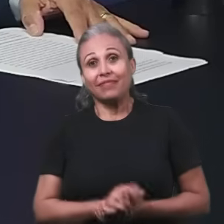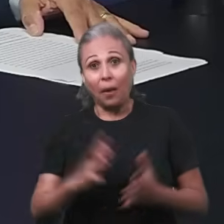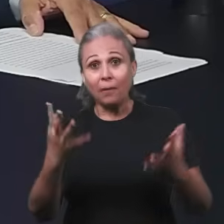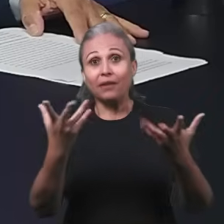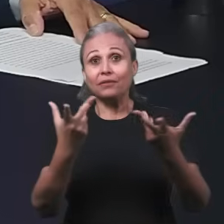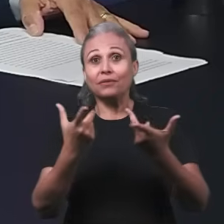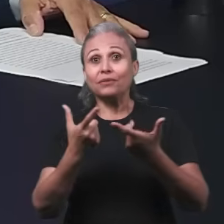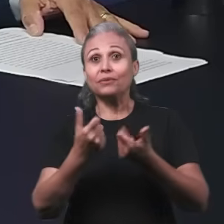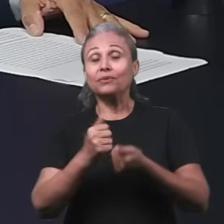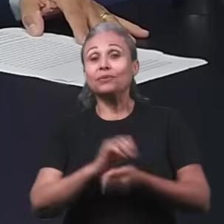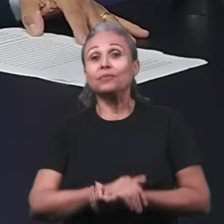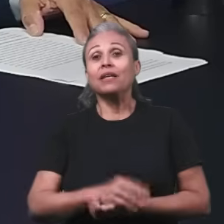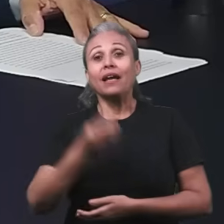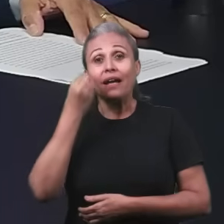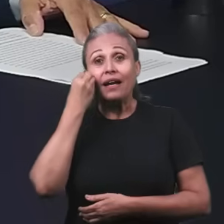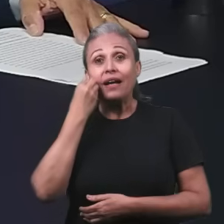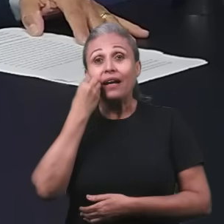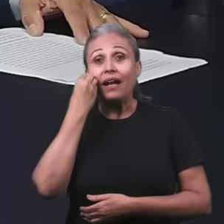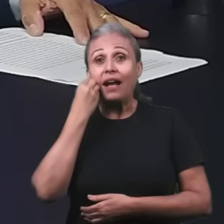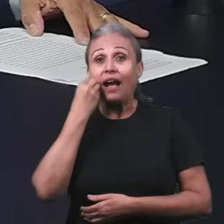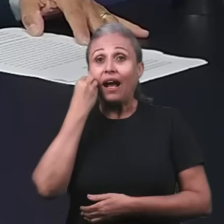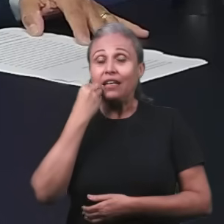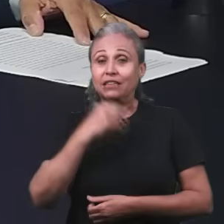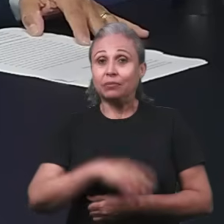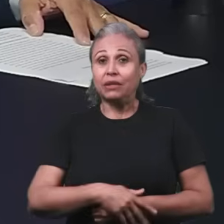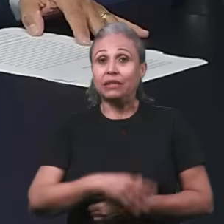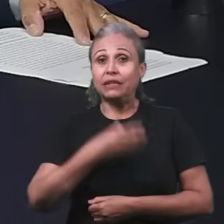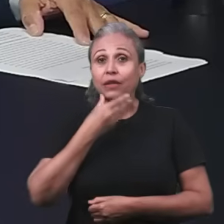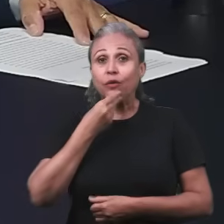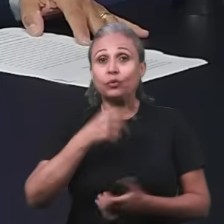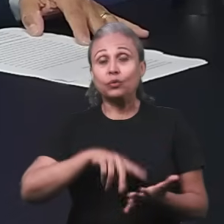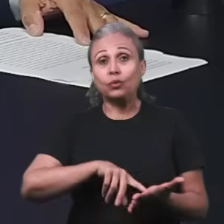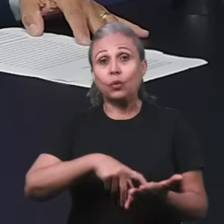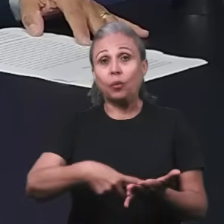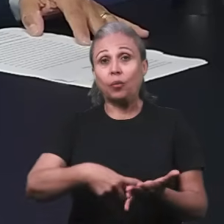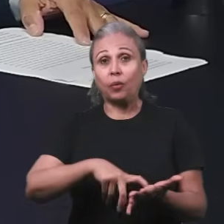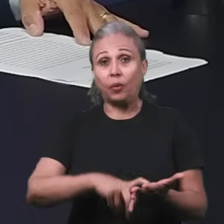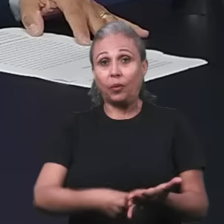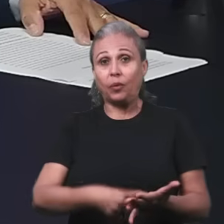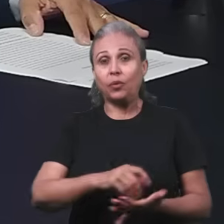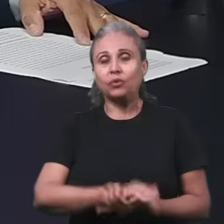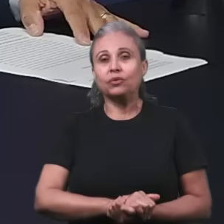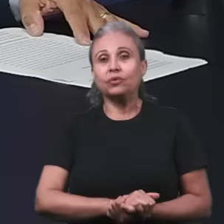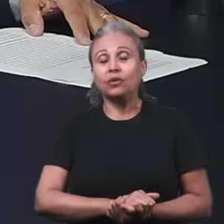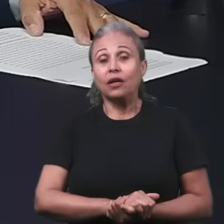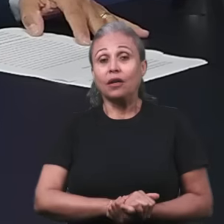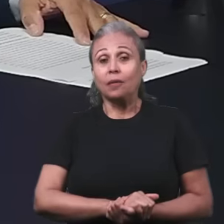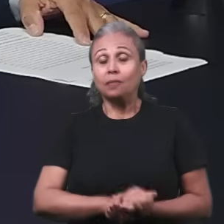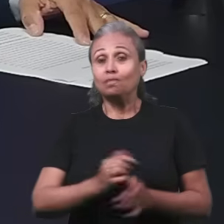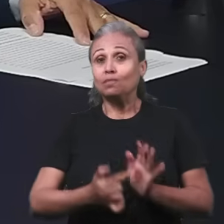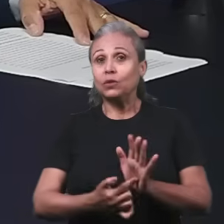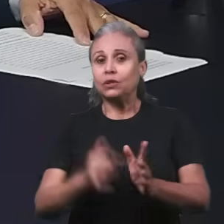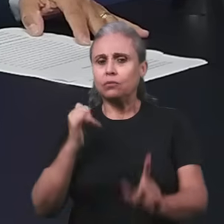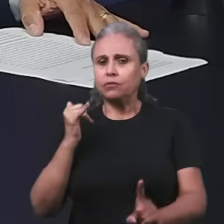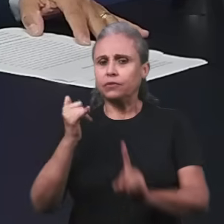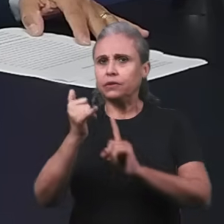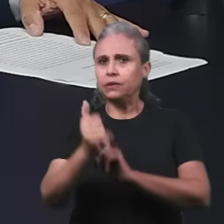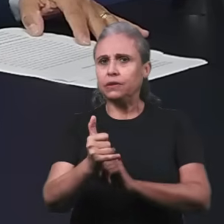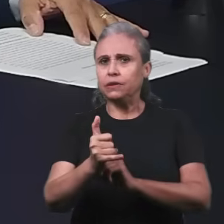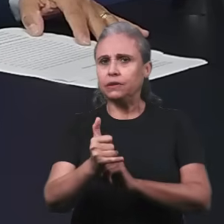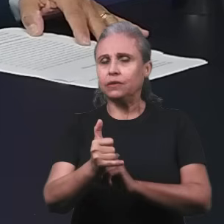falando, porque a experiência, né, daquele coxo ali, ele traz um teor profético muito grande.